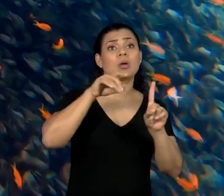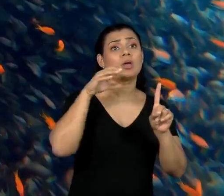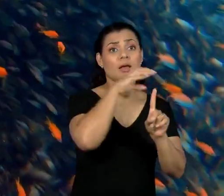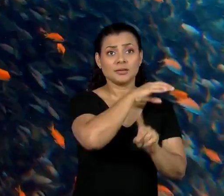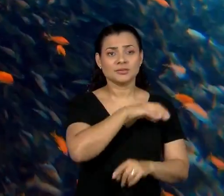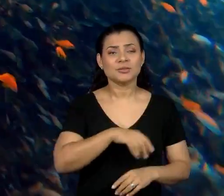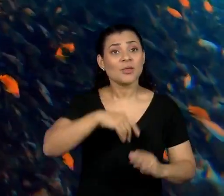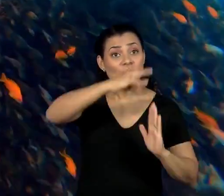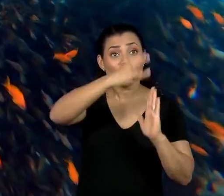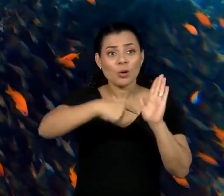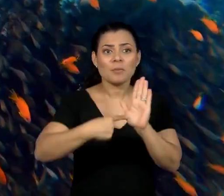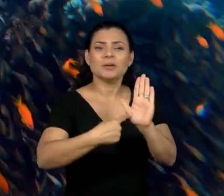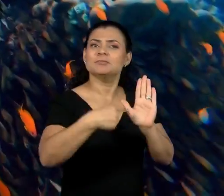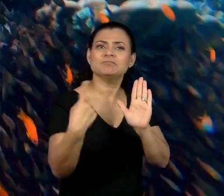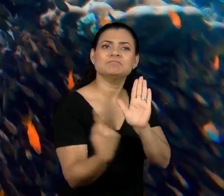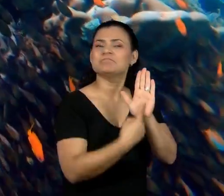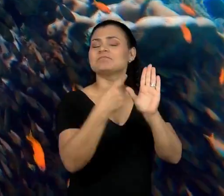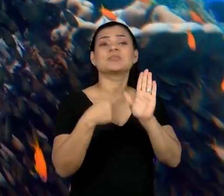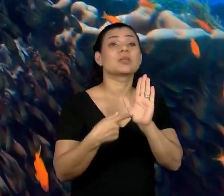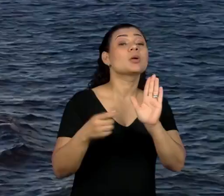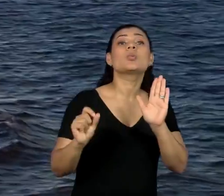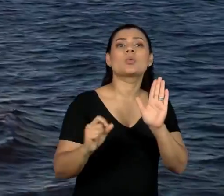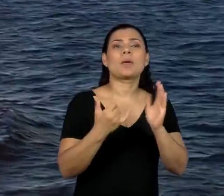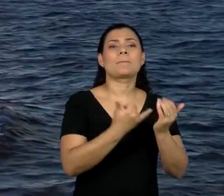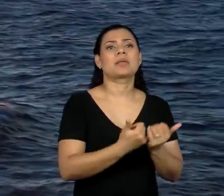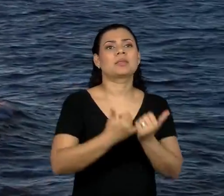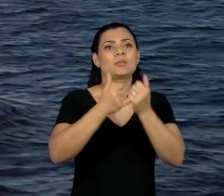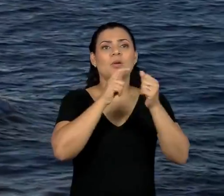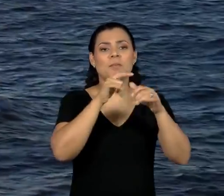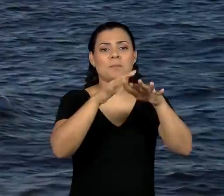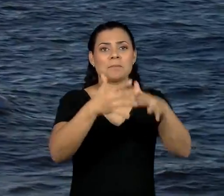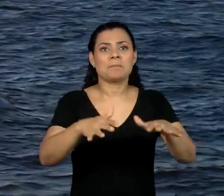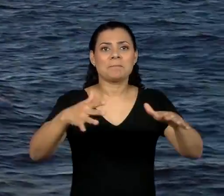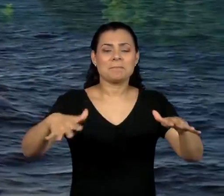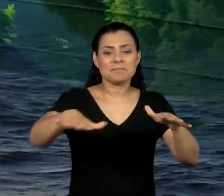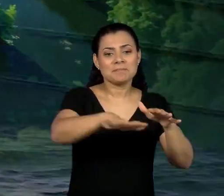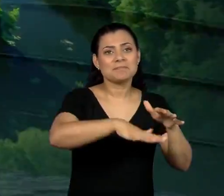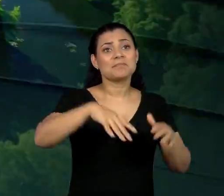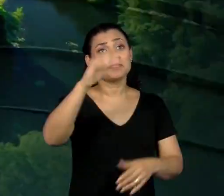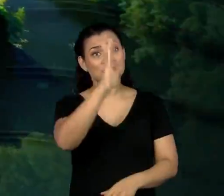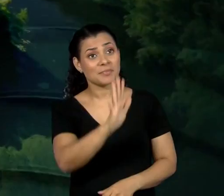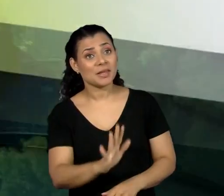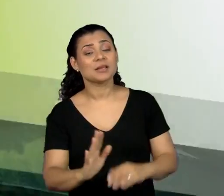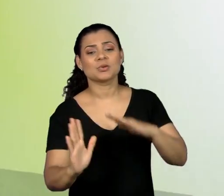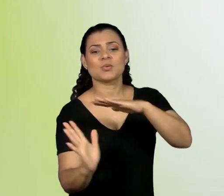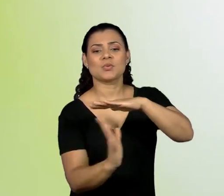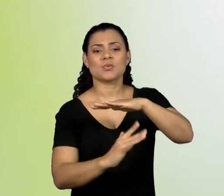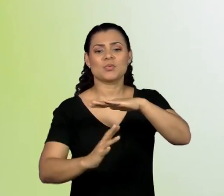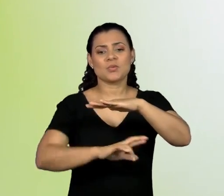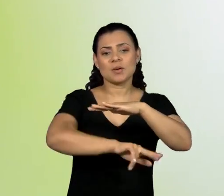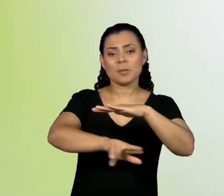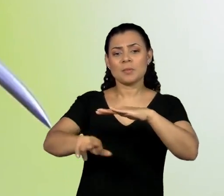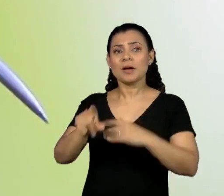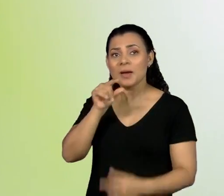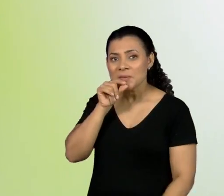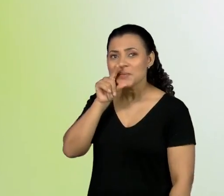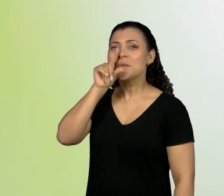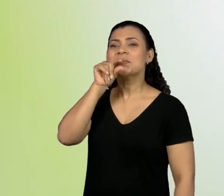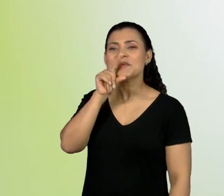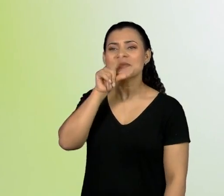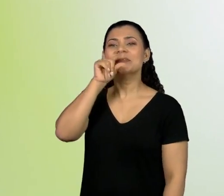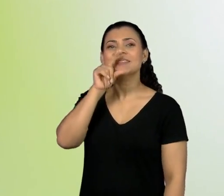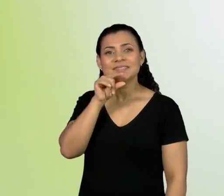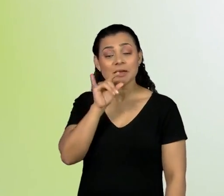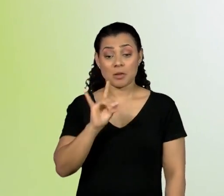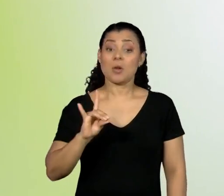Documento inédito revela a importância do patrimônio marinho costeiro do Brasil. E o canto muito agudo do